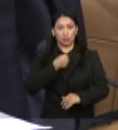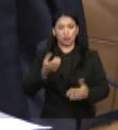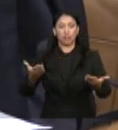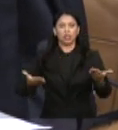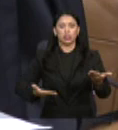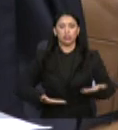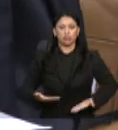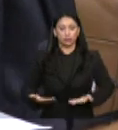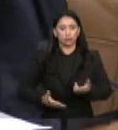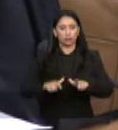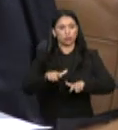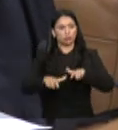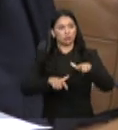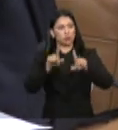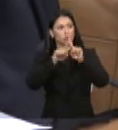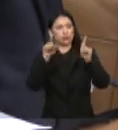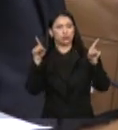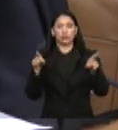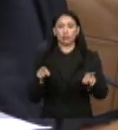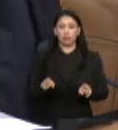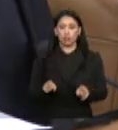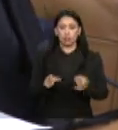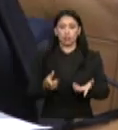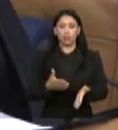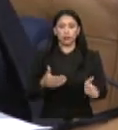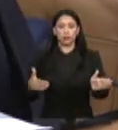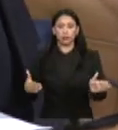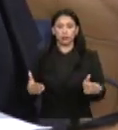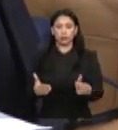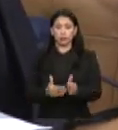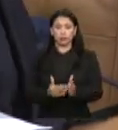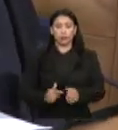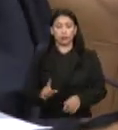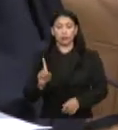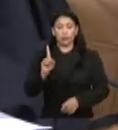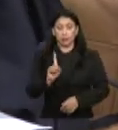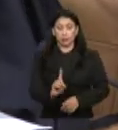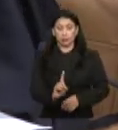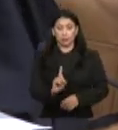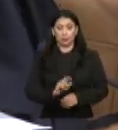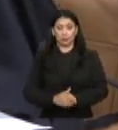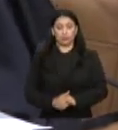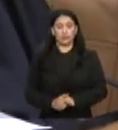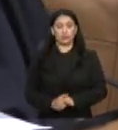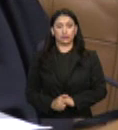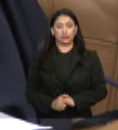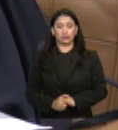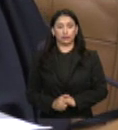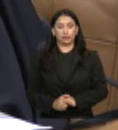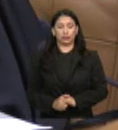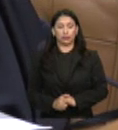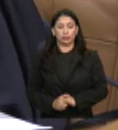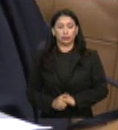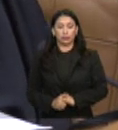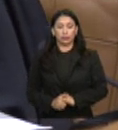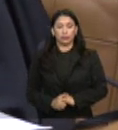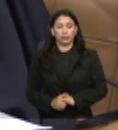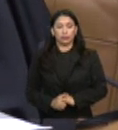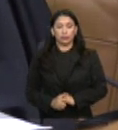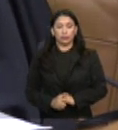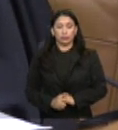e colaboradores senhoras e senhores aqui presentes designou-me